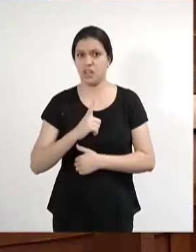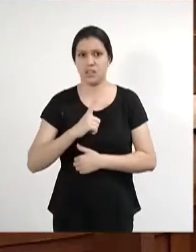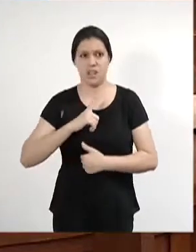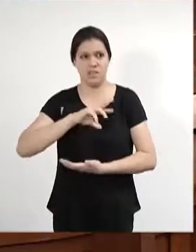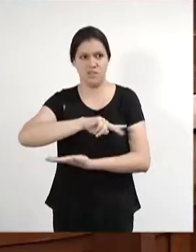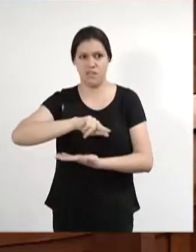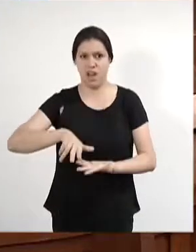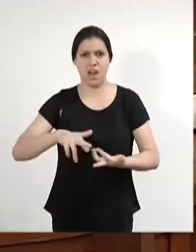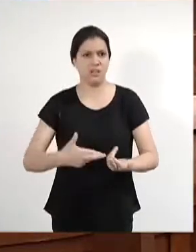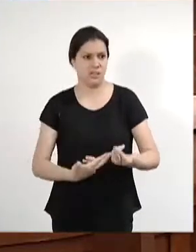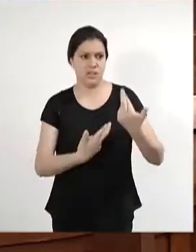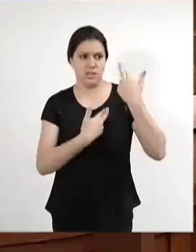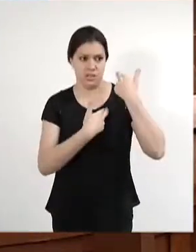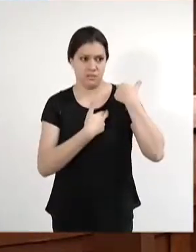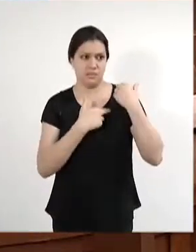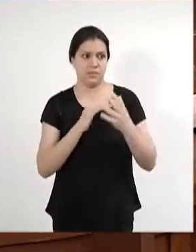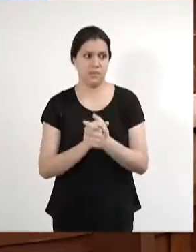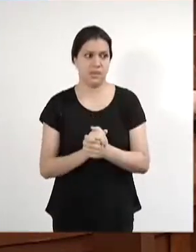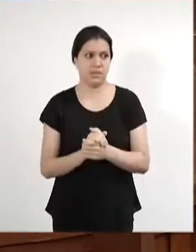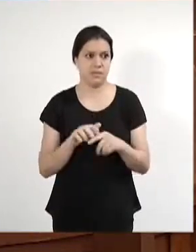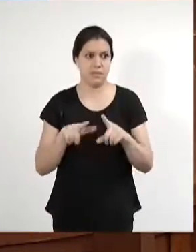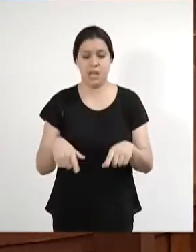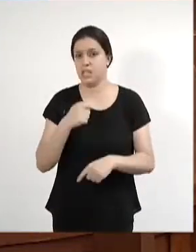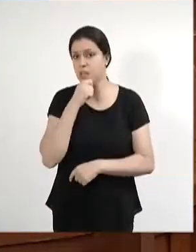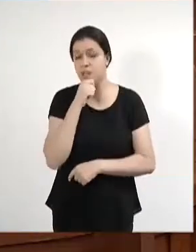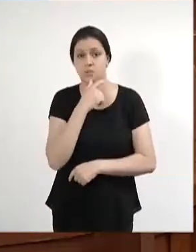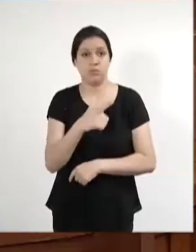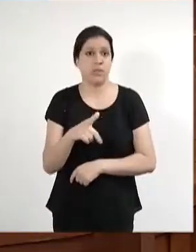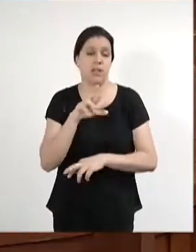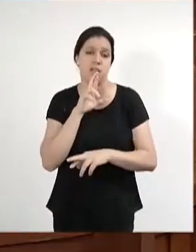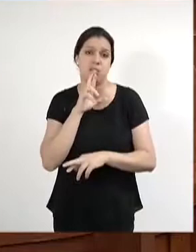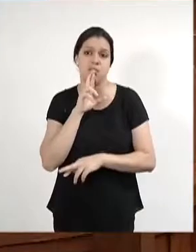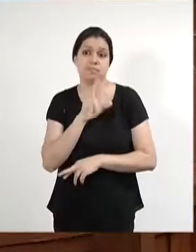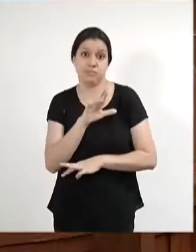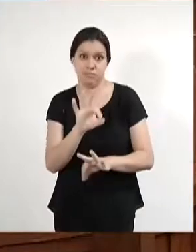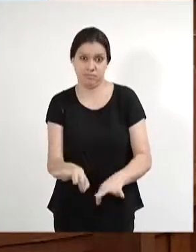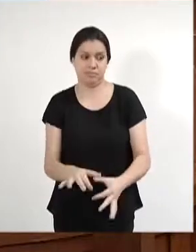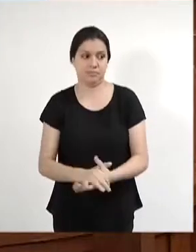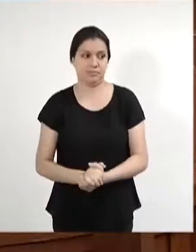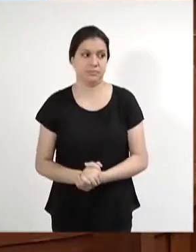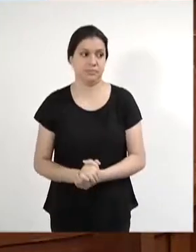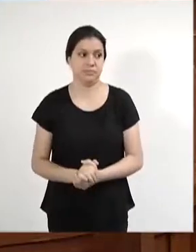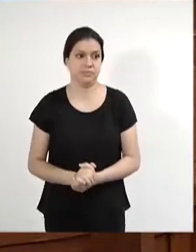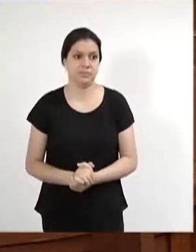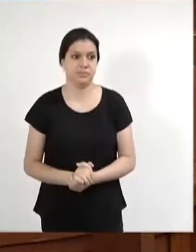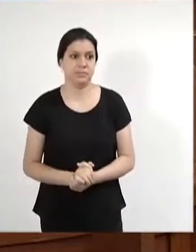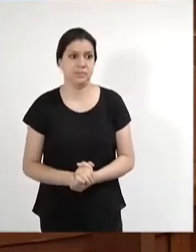responsáveis, de corregedores, e ainda não temos uma resposta. E ontem